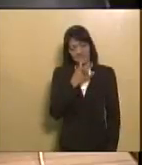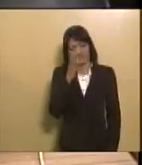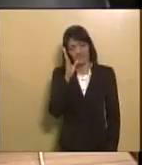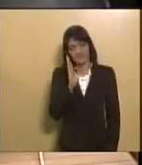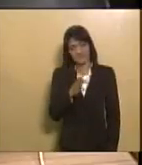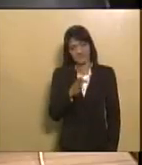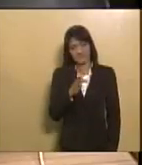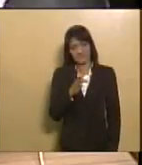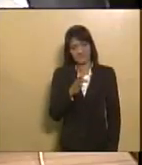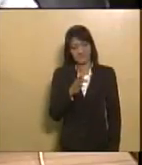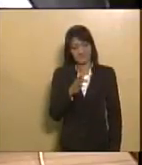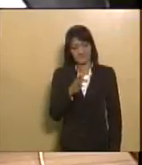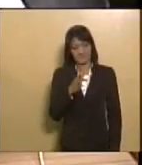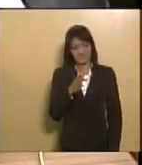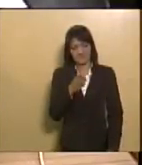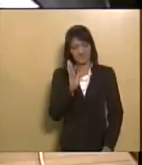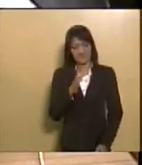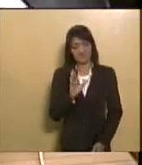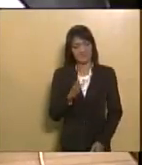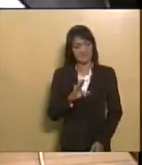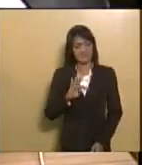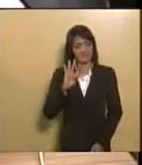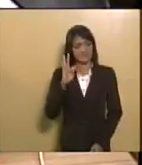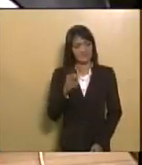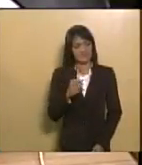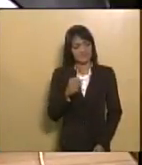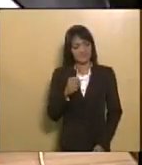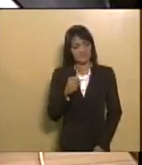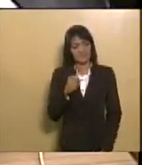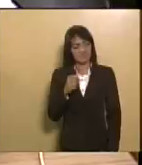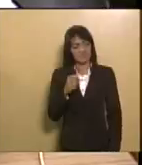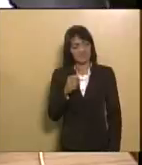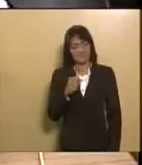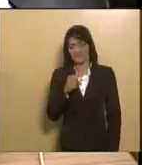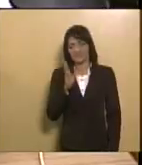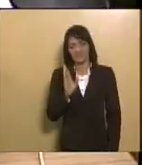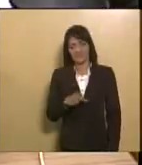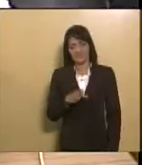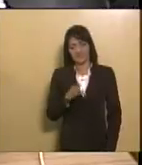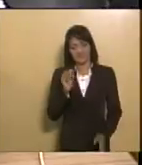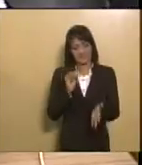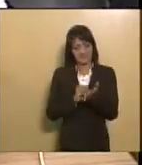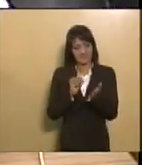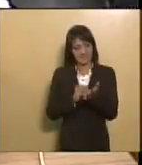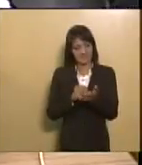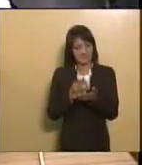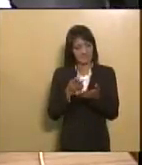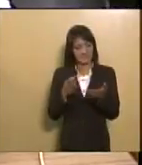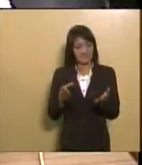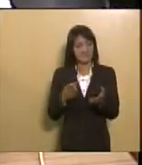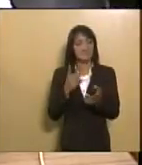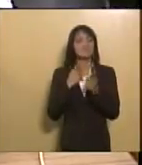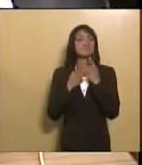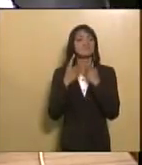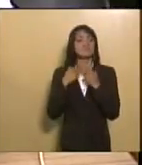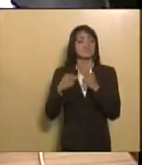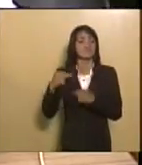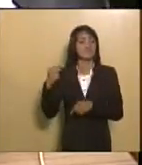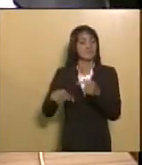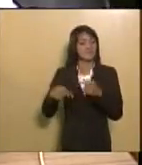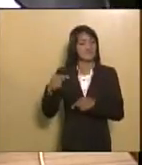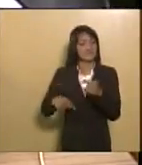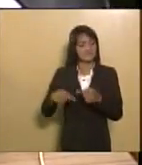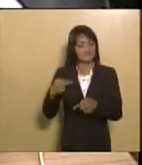muito, né, toda essa situação que aí está, mas o que falta, de fato, é vontade política. E